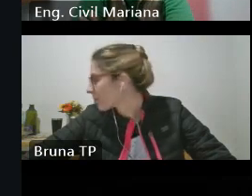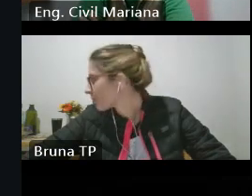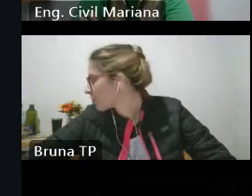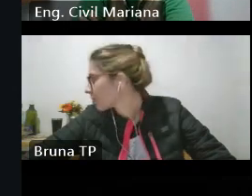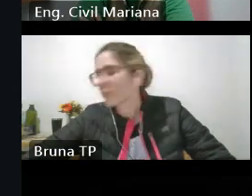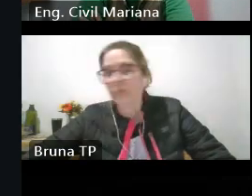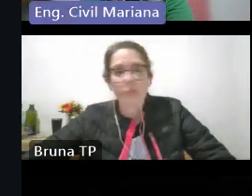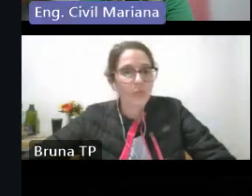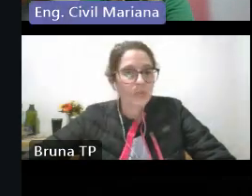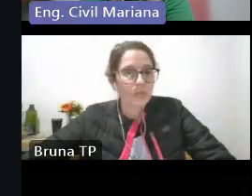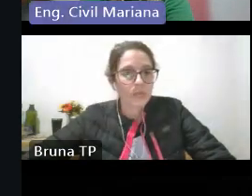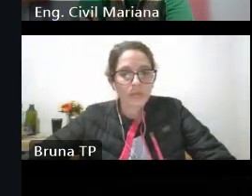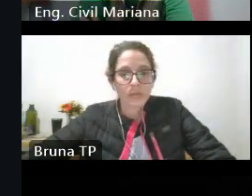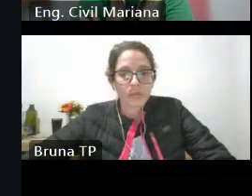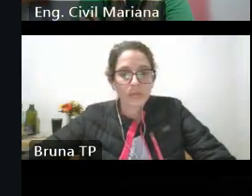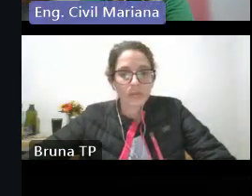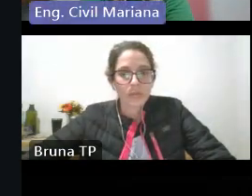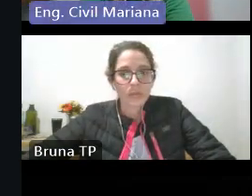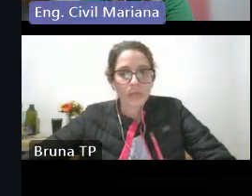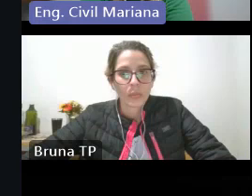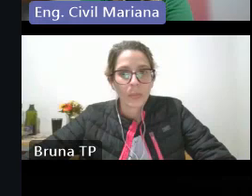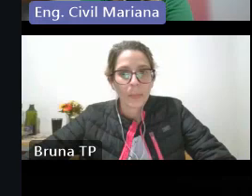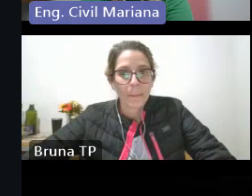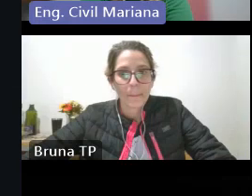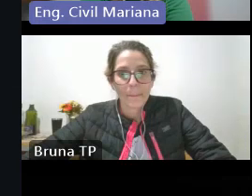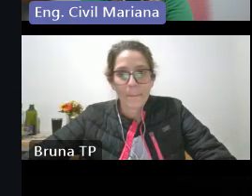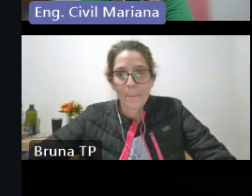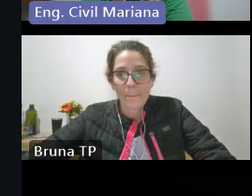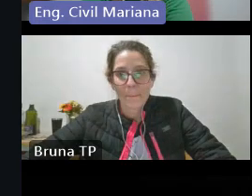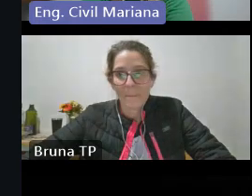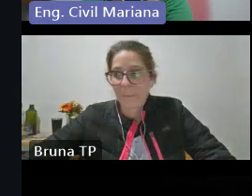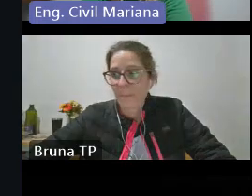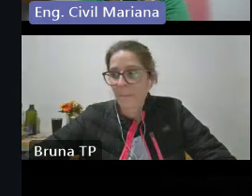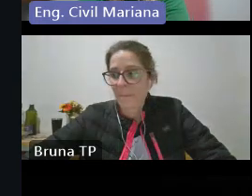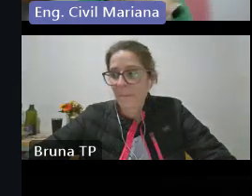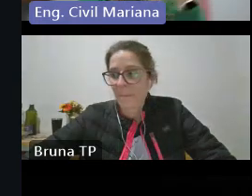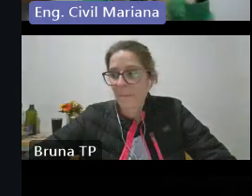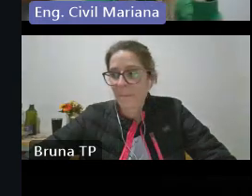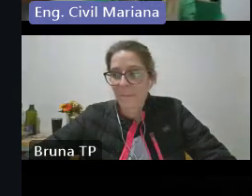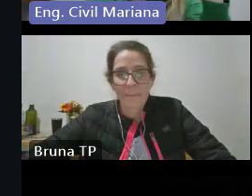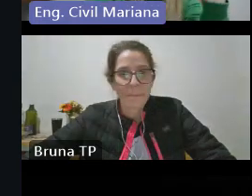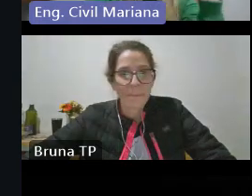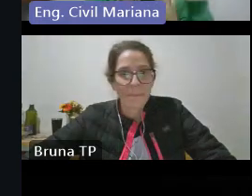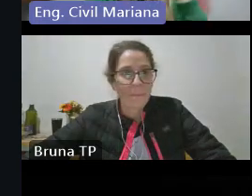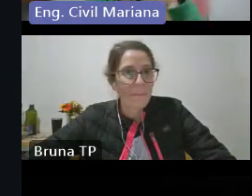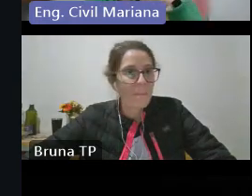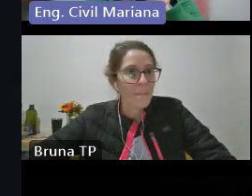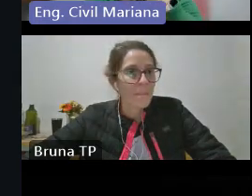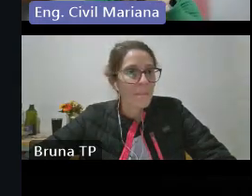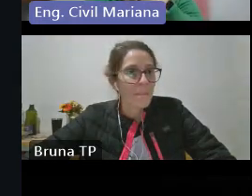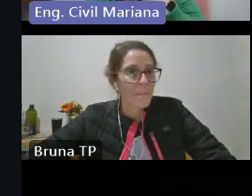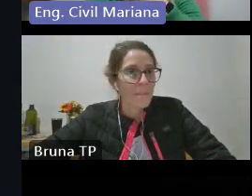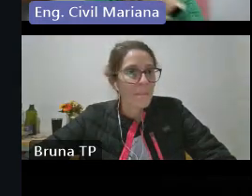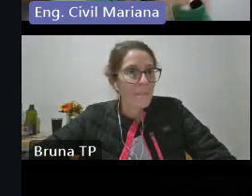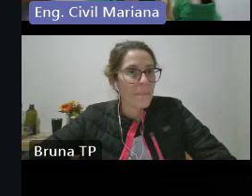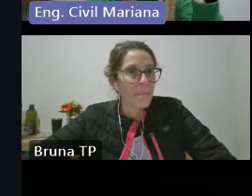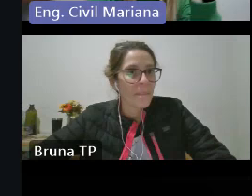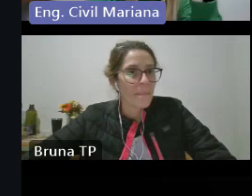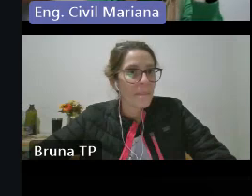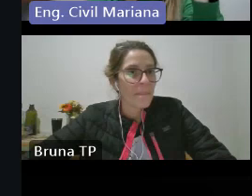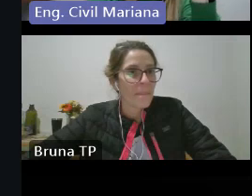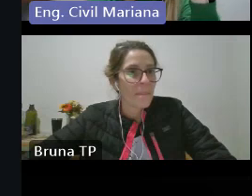ouvir o que ela tem para nos dizer. Eu queria mais conversar mesmo a respeito disso, do que vocês acham que aconteceu,